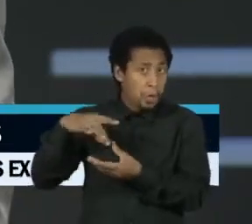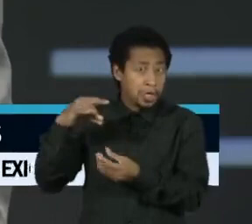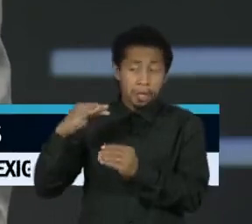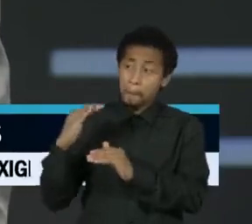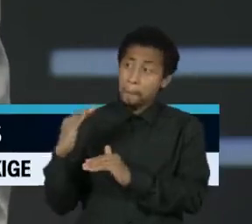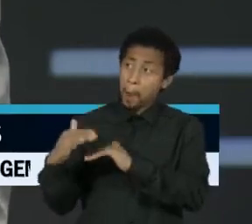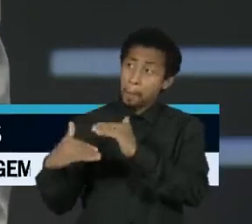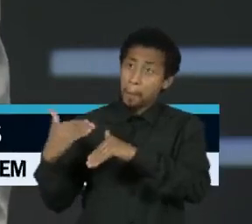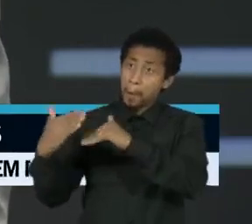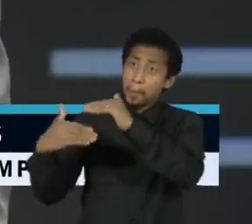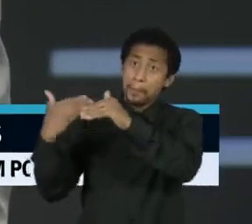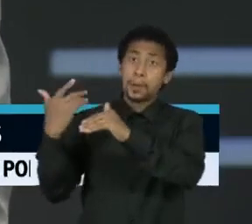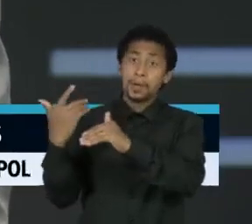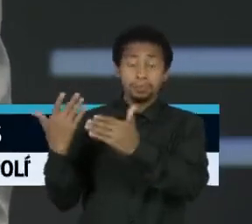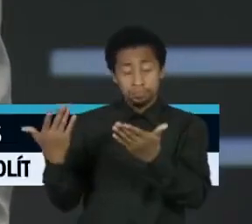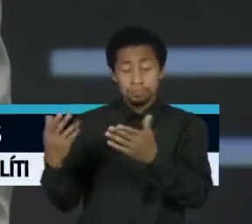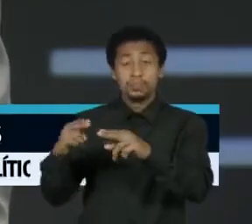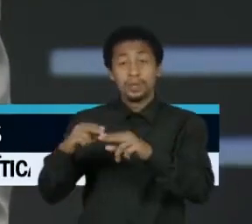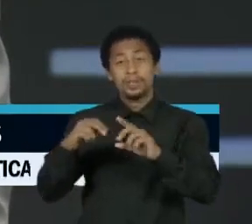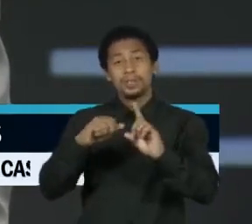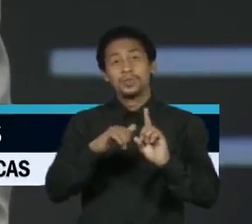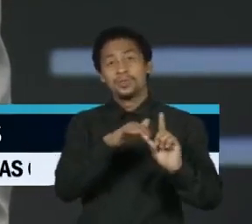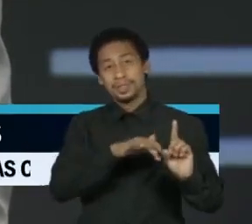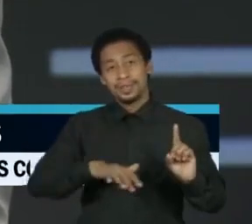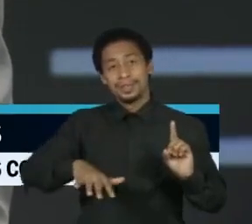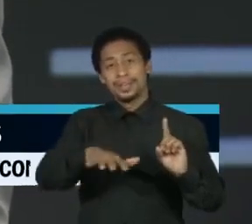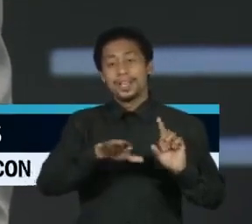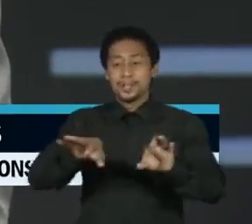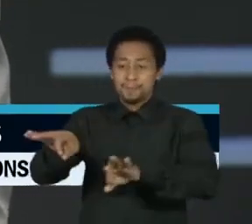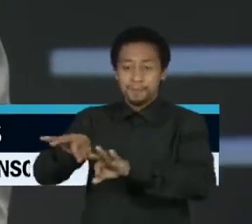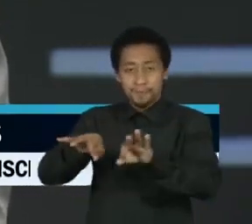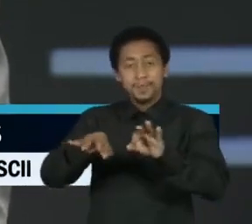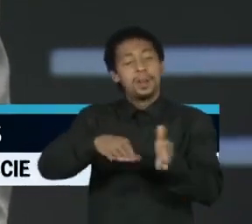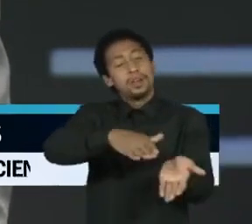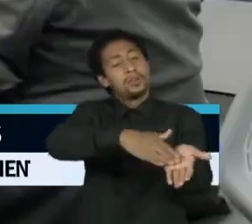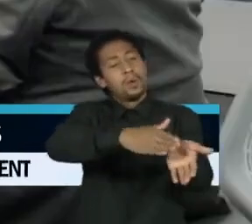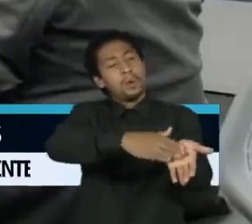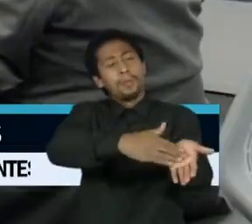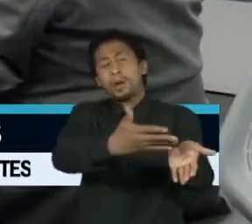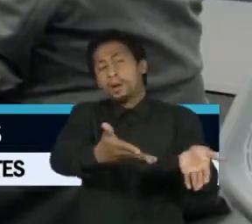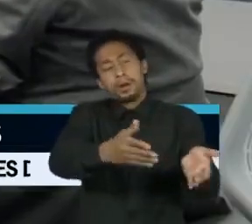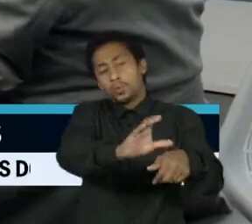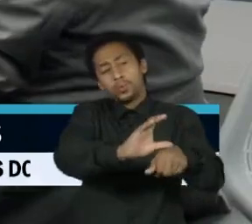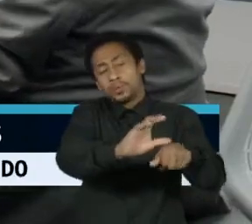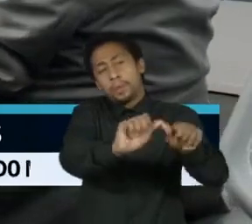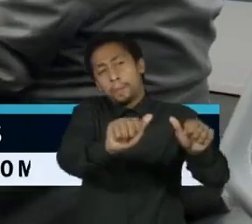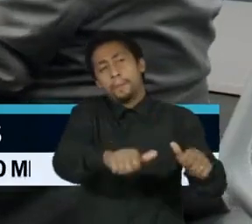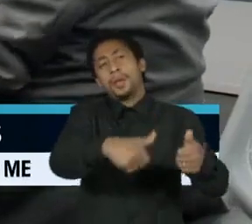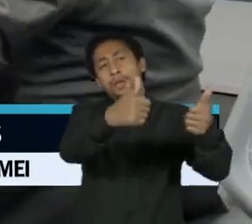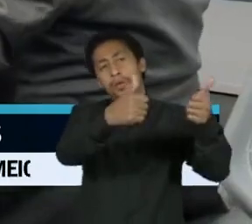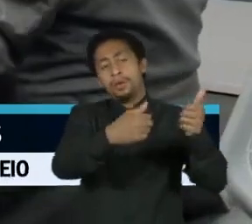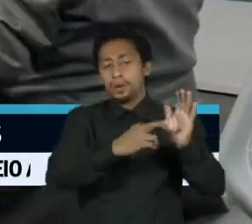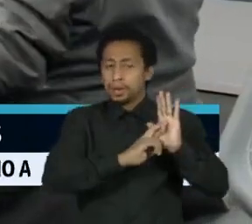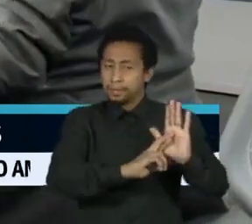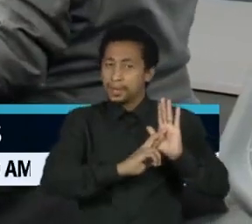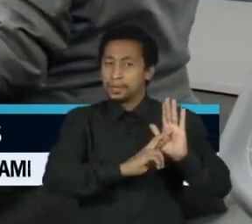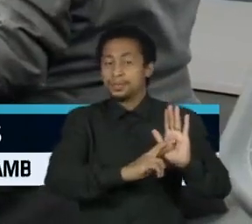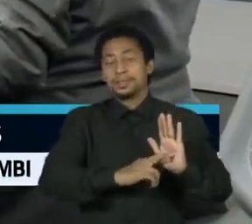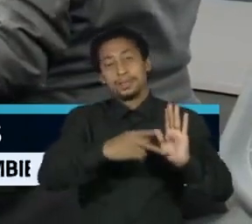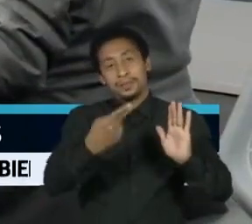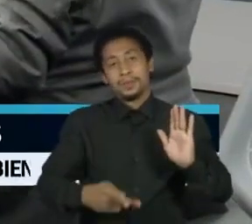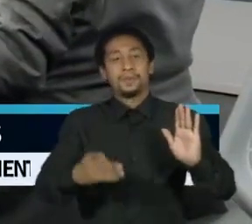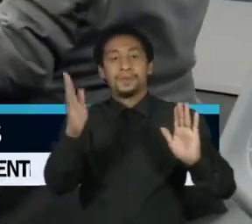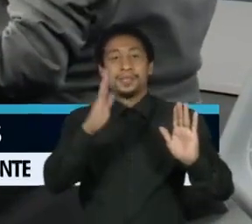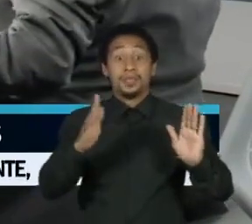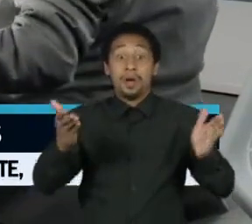medida em que a sociedade possa se organizar e exigir uma constituinte que seja mais representativa do país